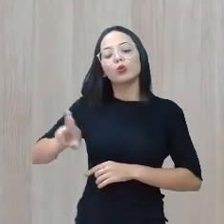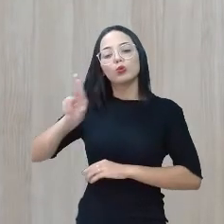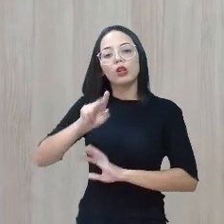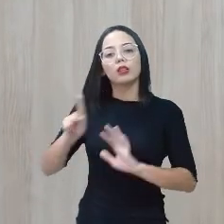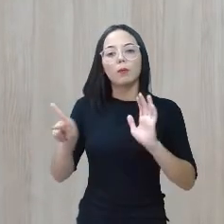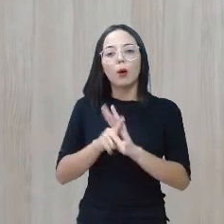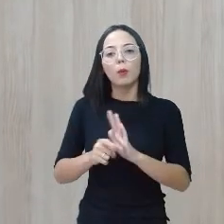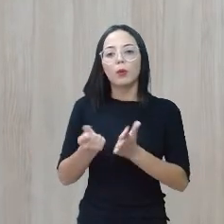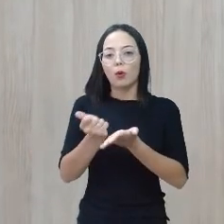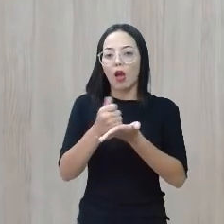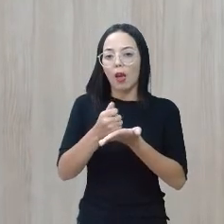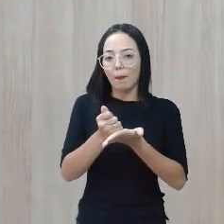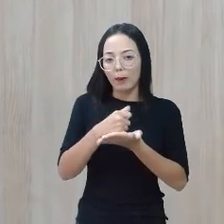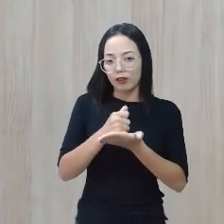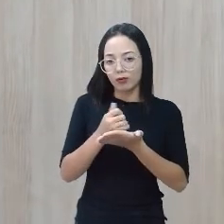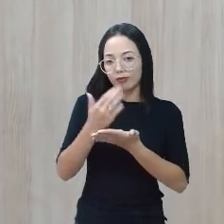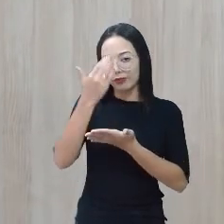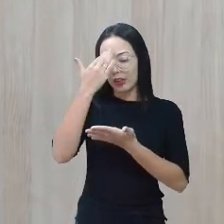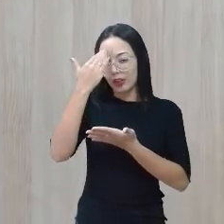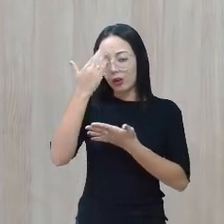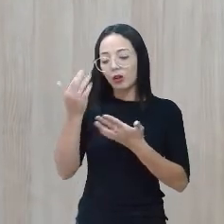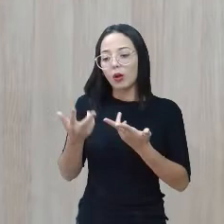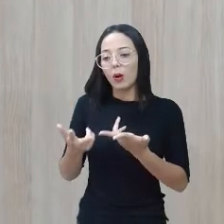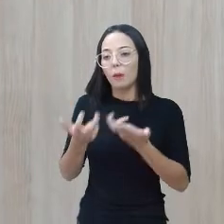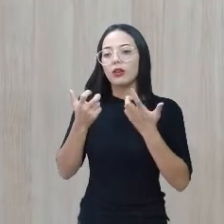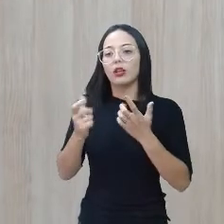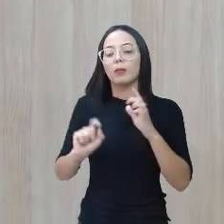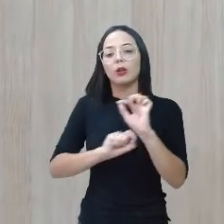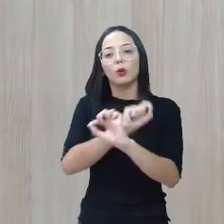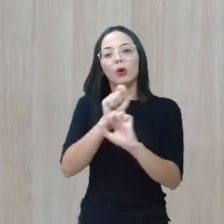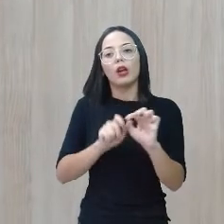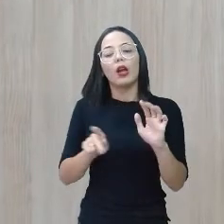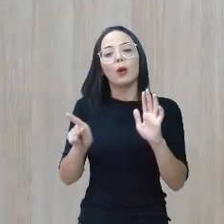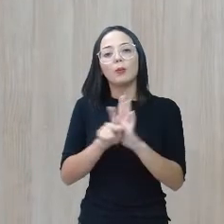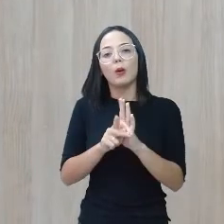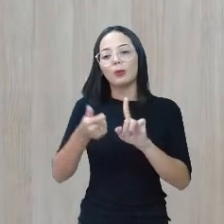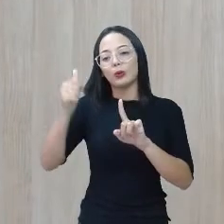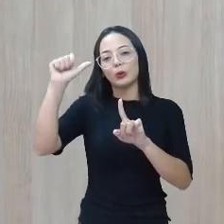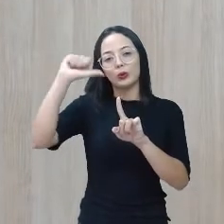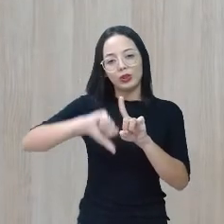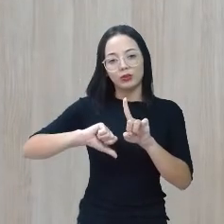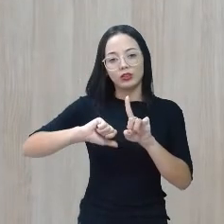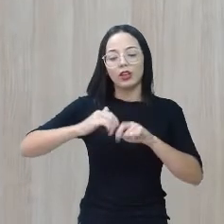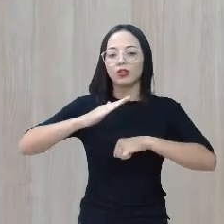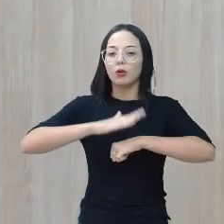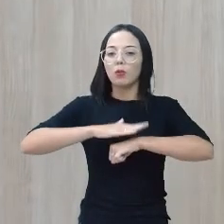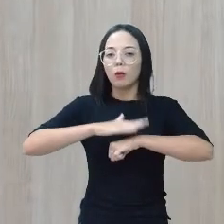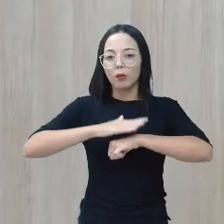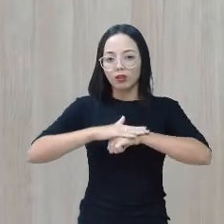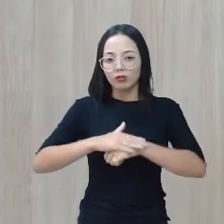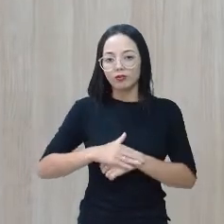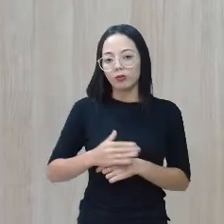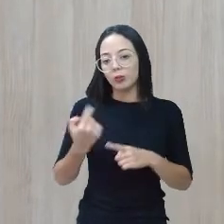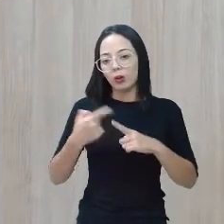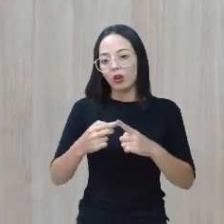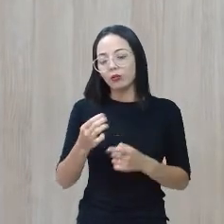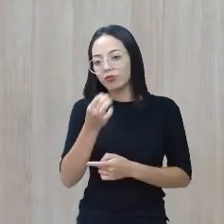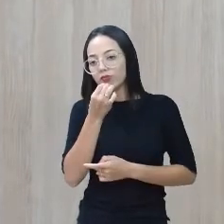o espermicida. Então, vendo aí, ele tem uma desvantagem também nesse momento. Além dele não